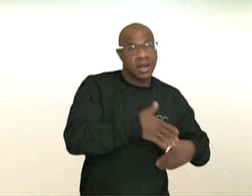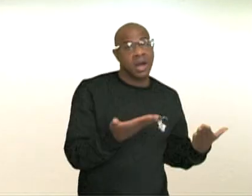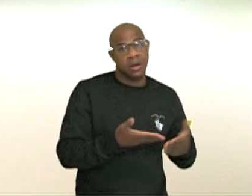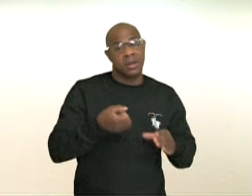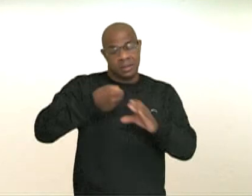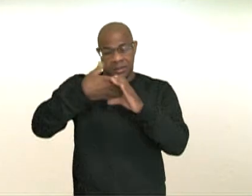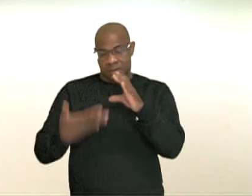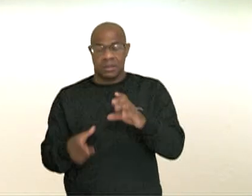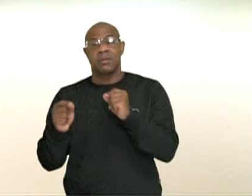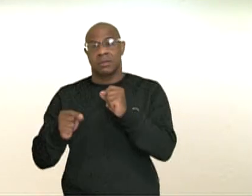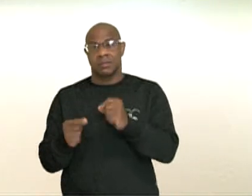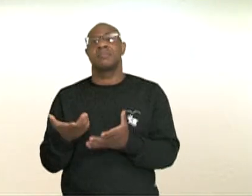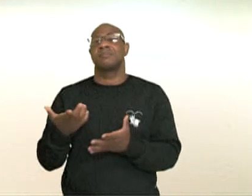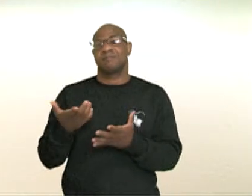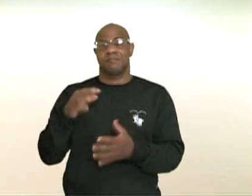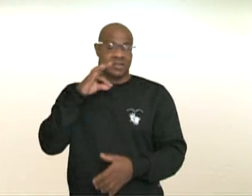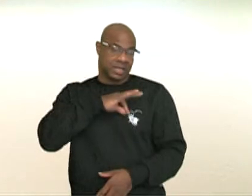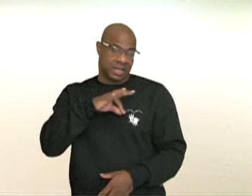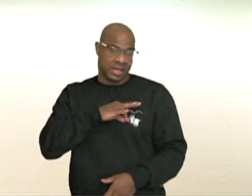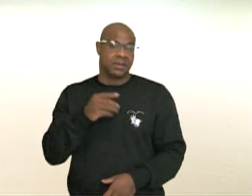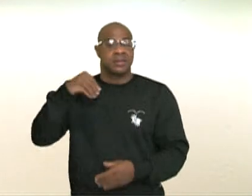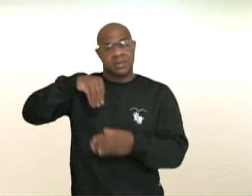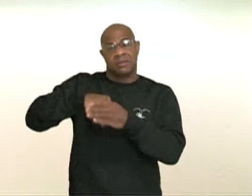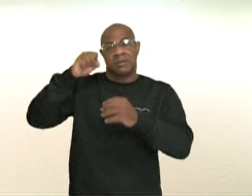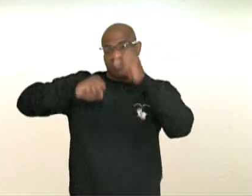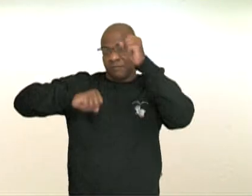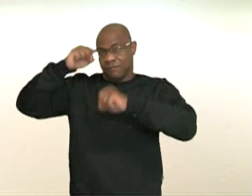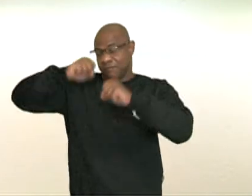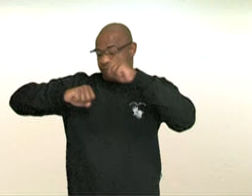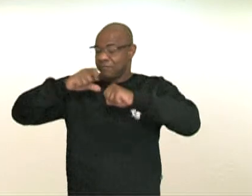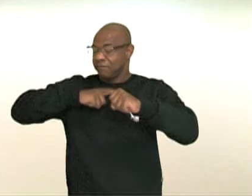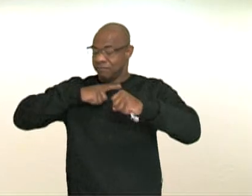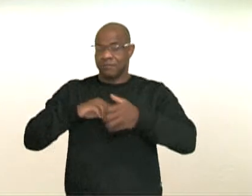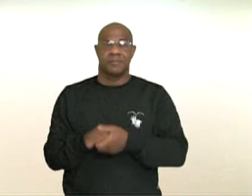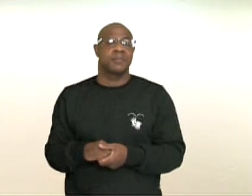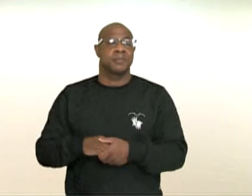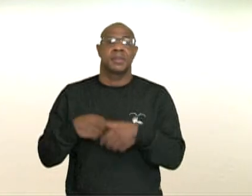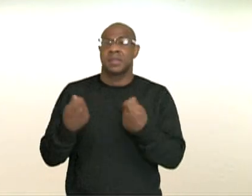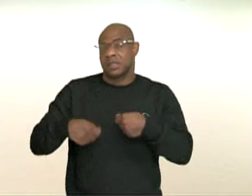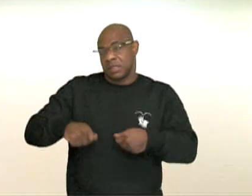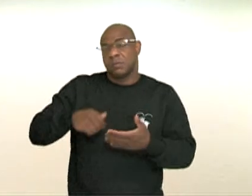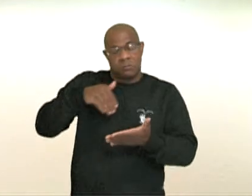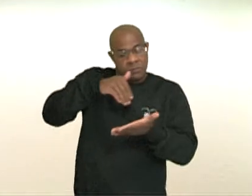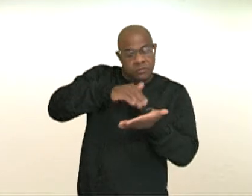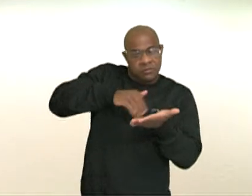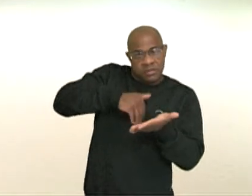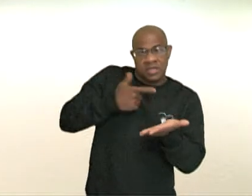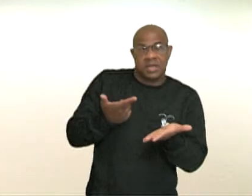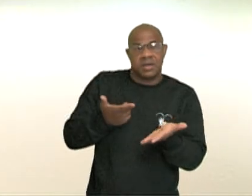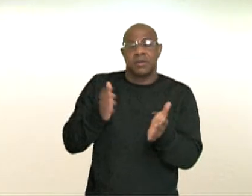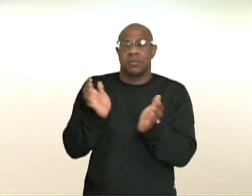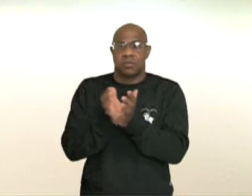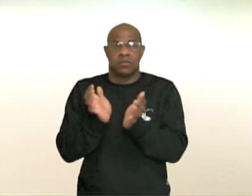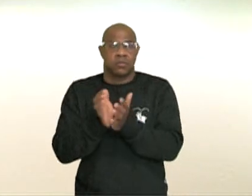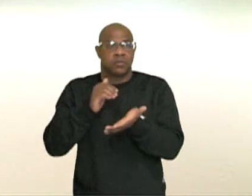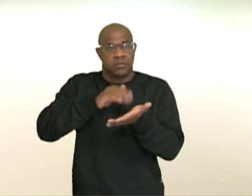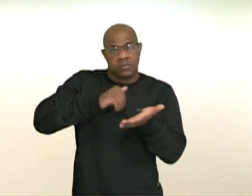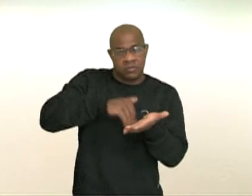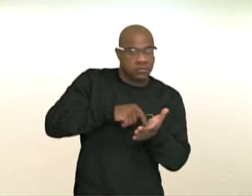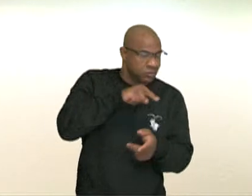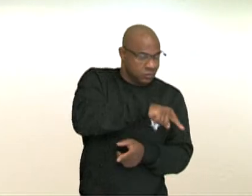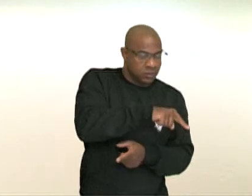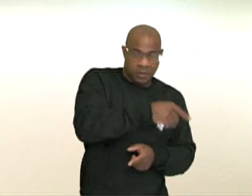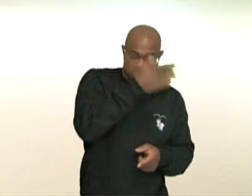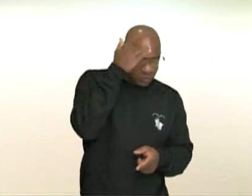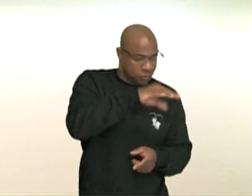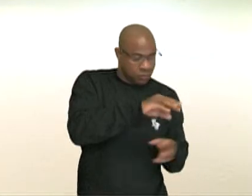trabalho assalariado nas indústrias. E para chegar nele a gente precisou tirar, né, as classes mais altas tiraram as pessoas dos